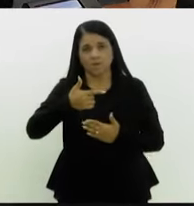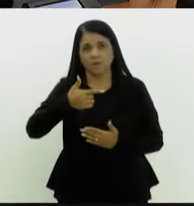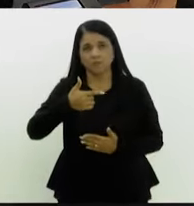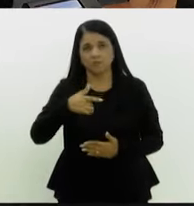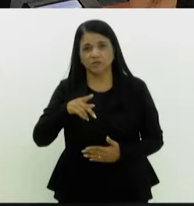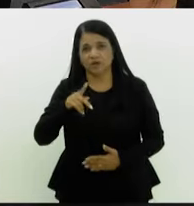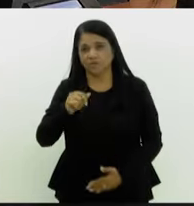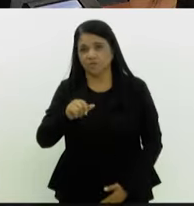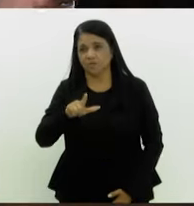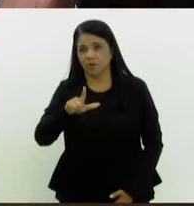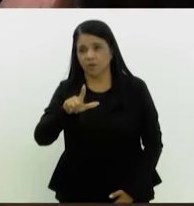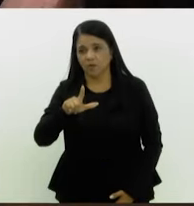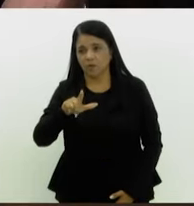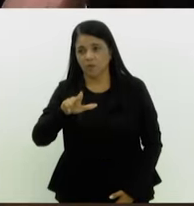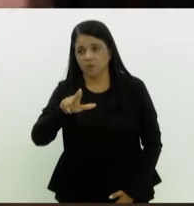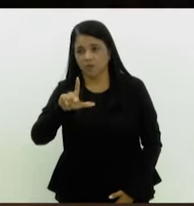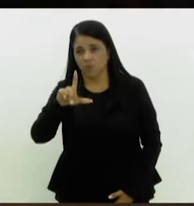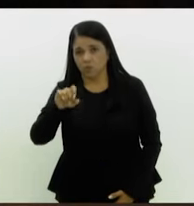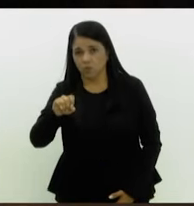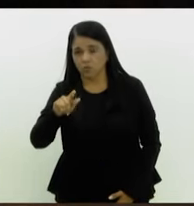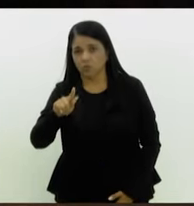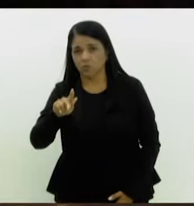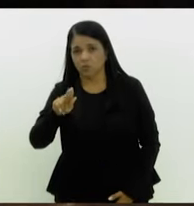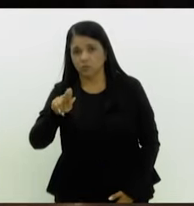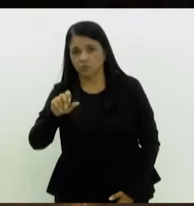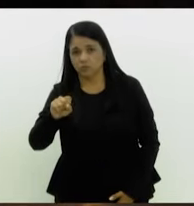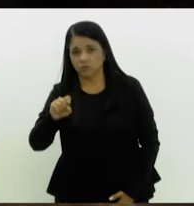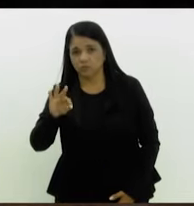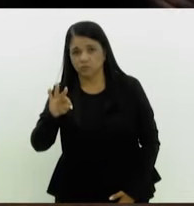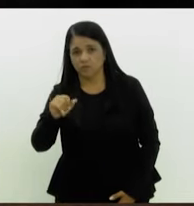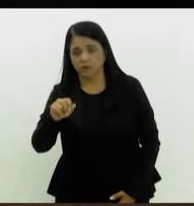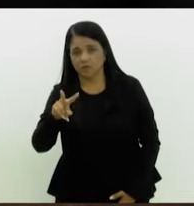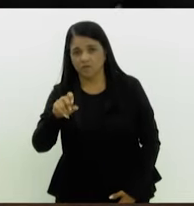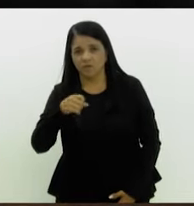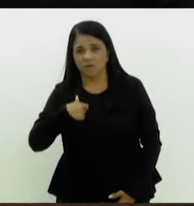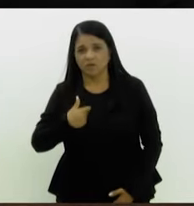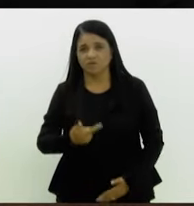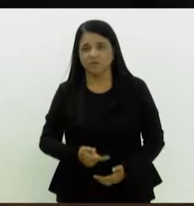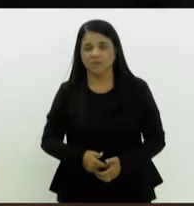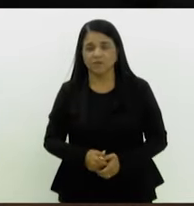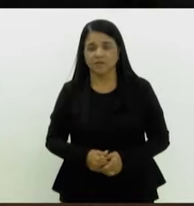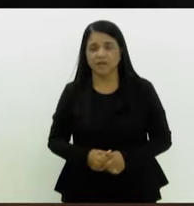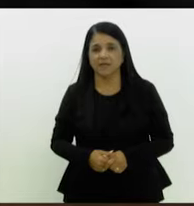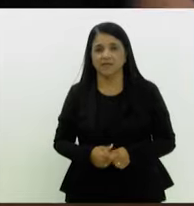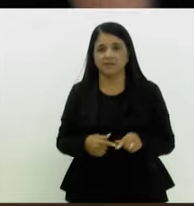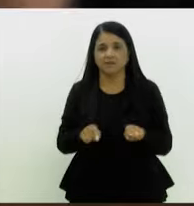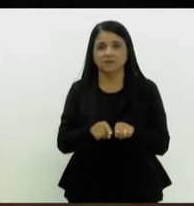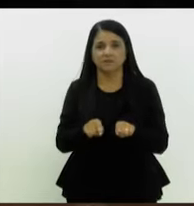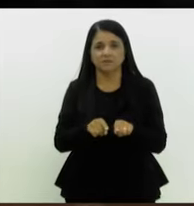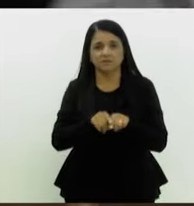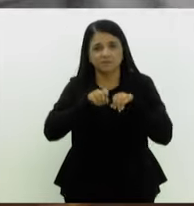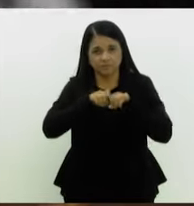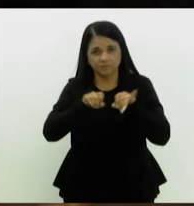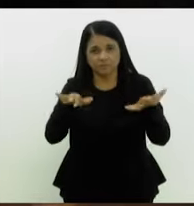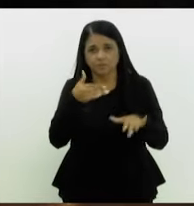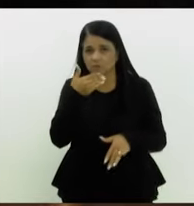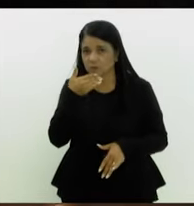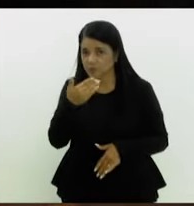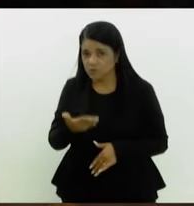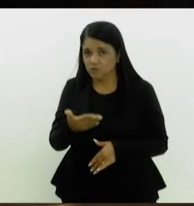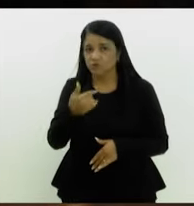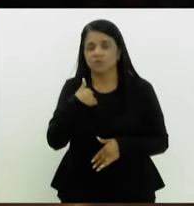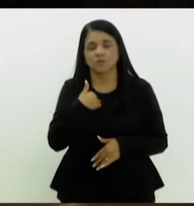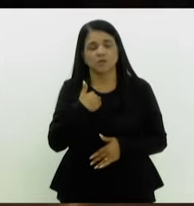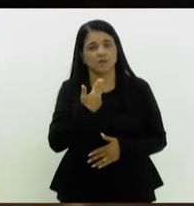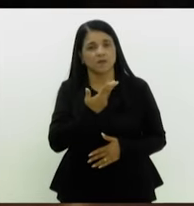oportunidade para que essas meninas continuem brilhando a gente sempre leva elas para todos os lugares e que a gente possa ampliar é um pedido imenso ministra